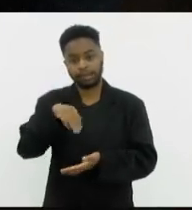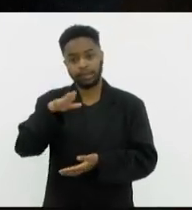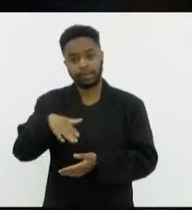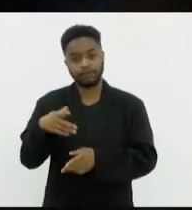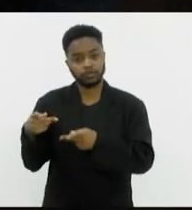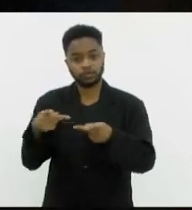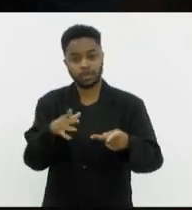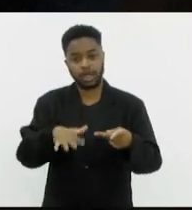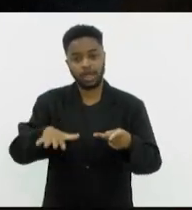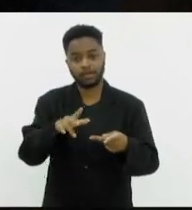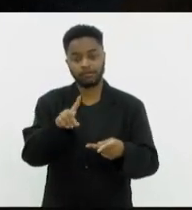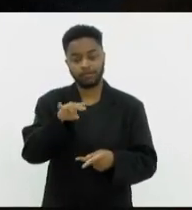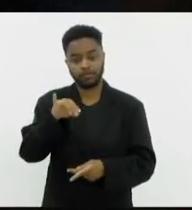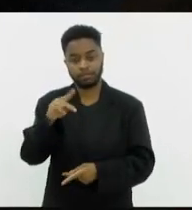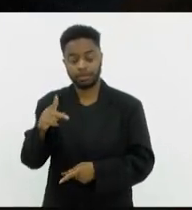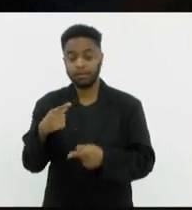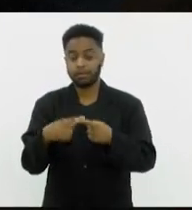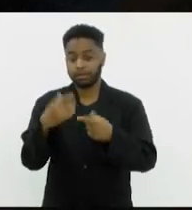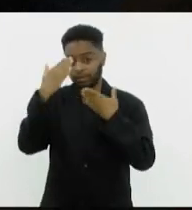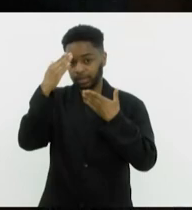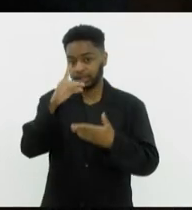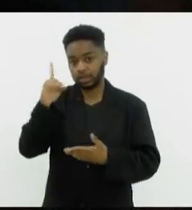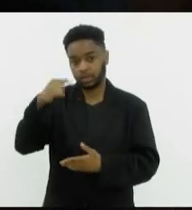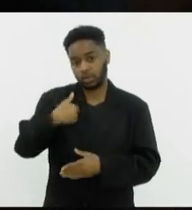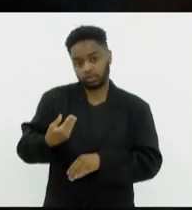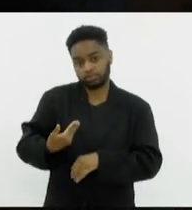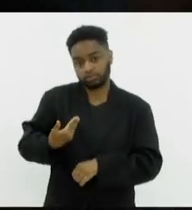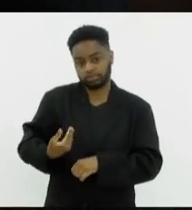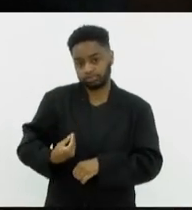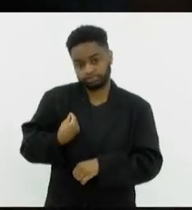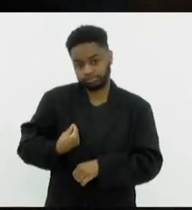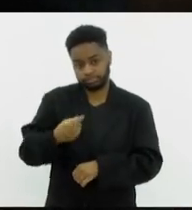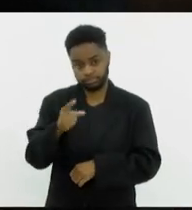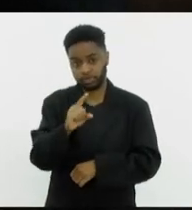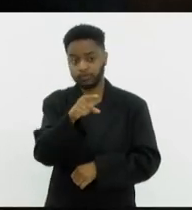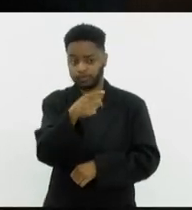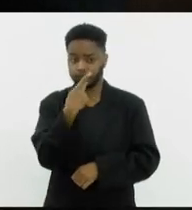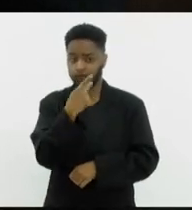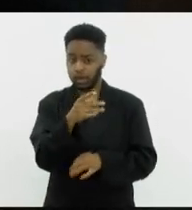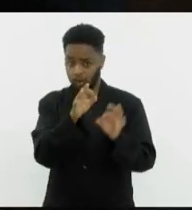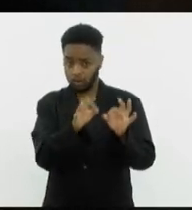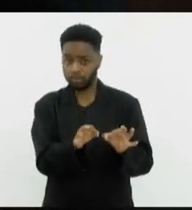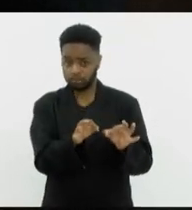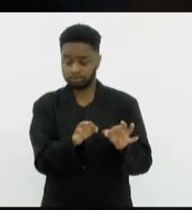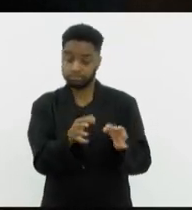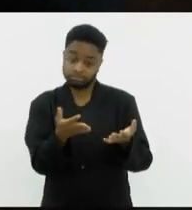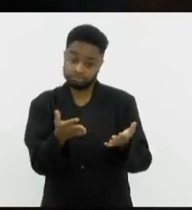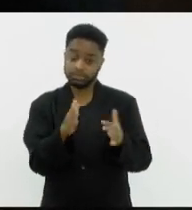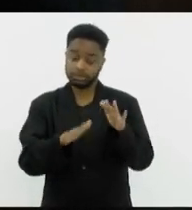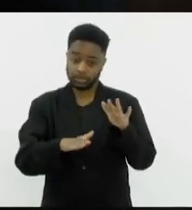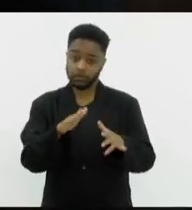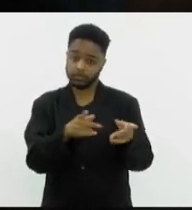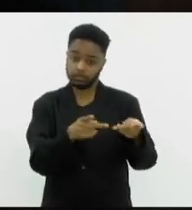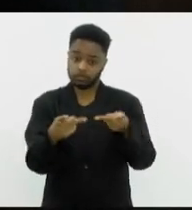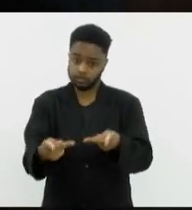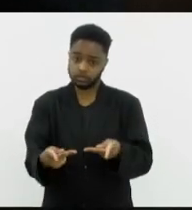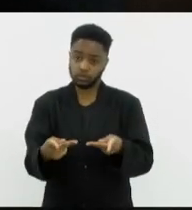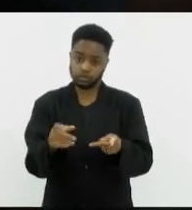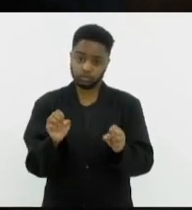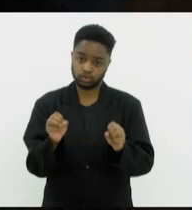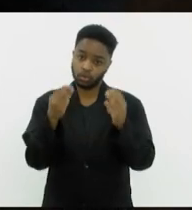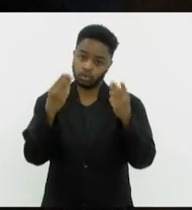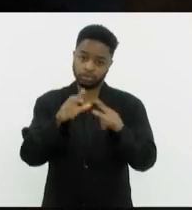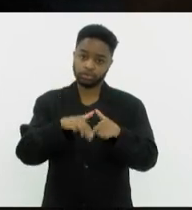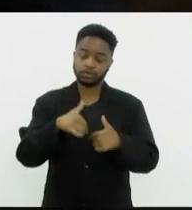VIP, porque, graças a Deus, lá não estava. Vossa Excelência falou com tanta propriedade que deveria ter estado lá, e aí narrou